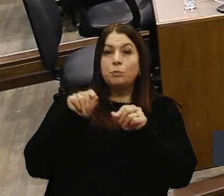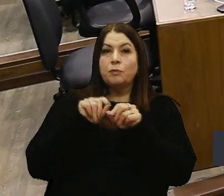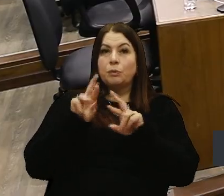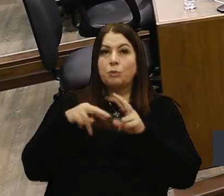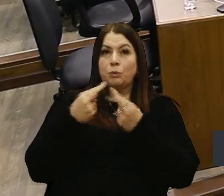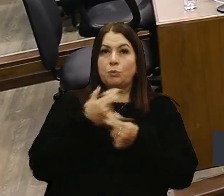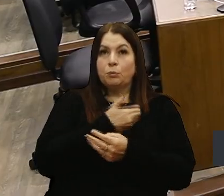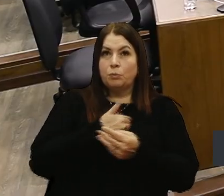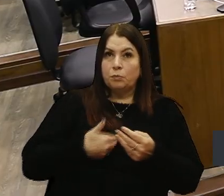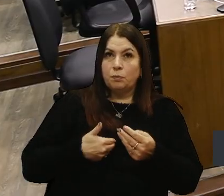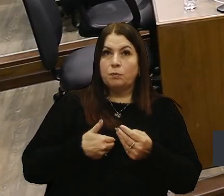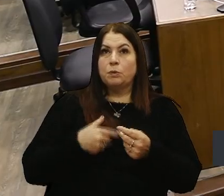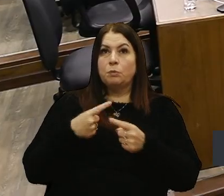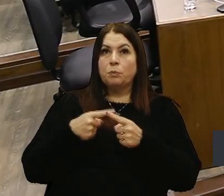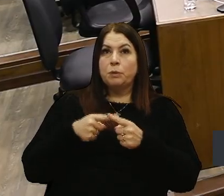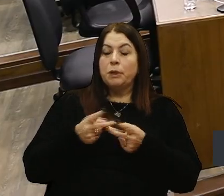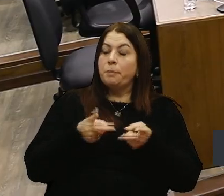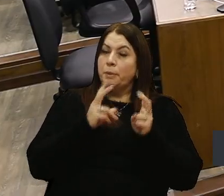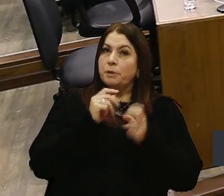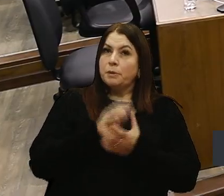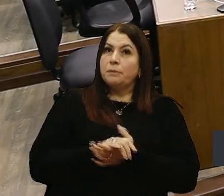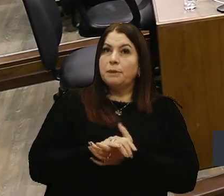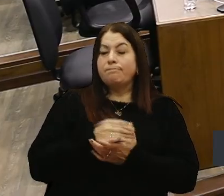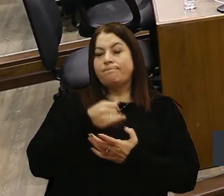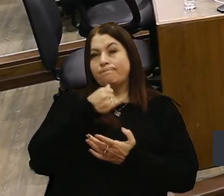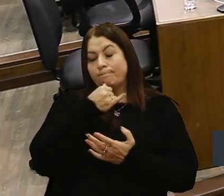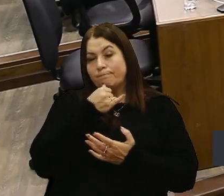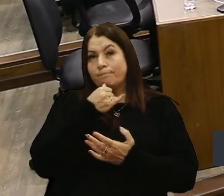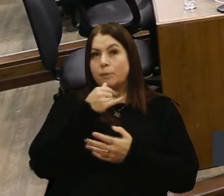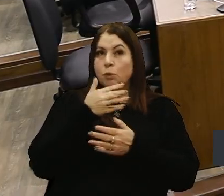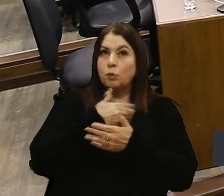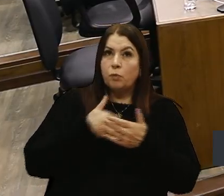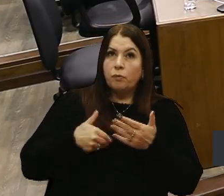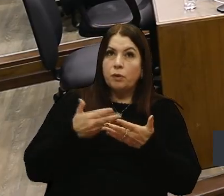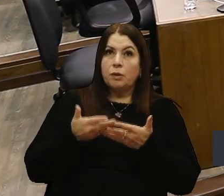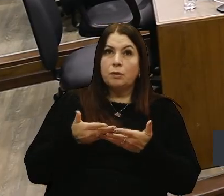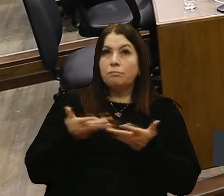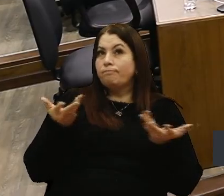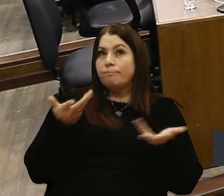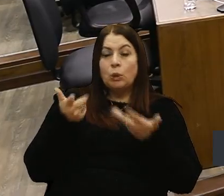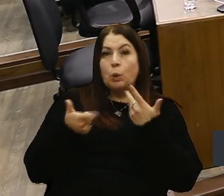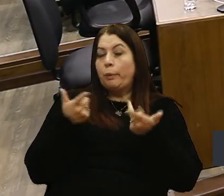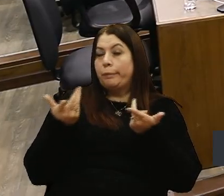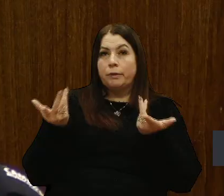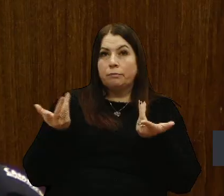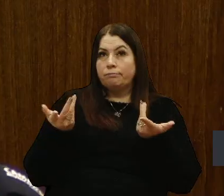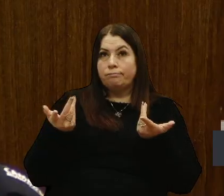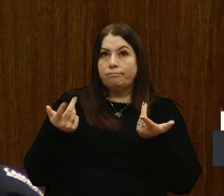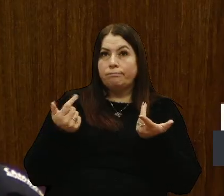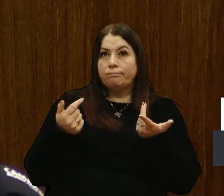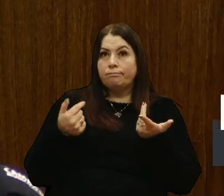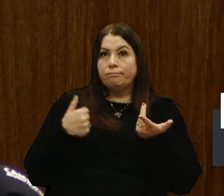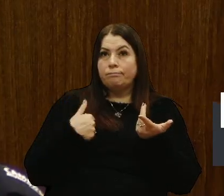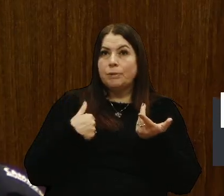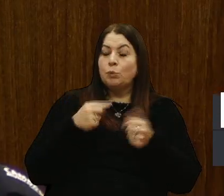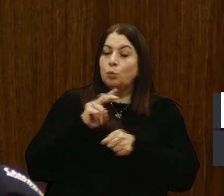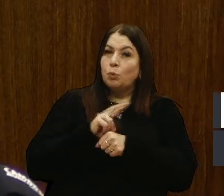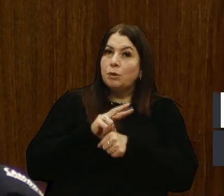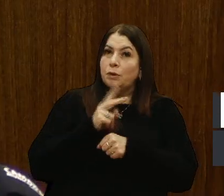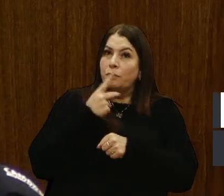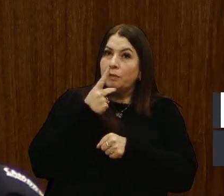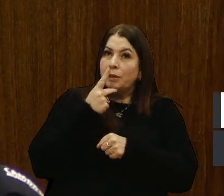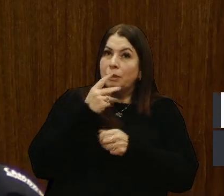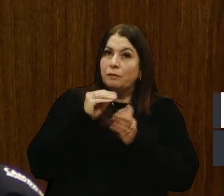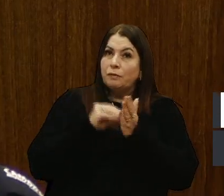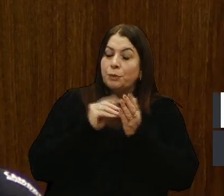reunião pública, porque eu percebo que, infelizmente, esse governo acaba não tendo... Eu também tenho cuidado de falar de